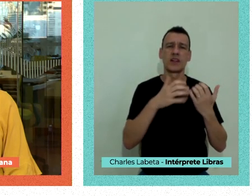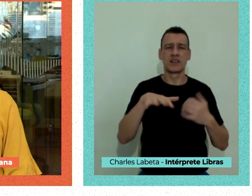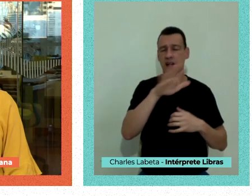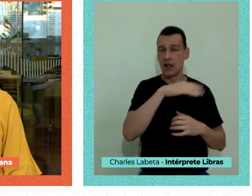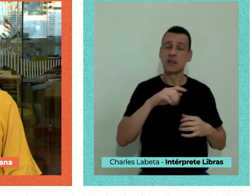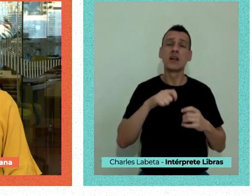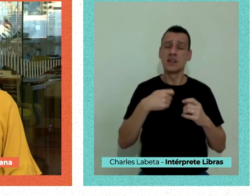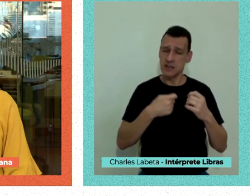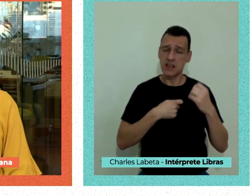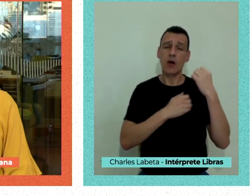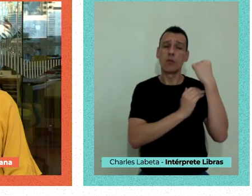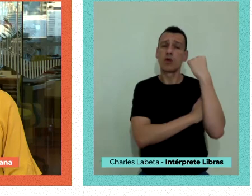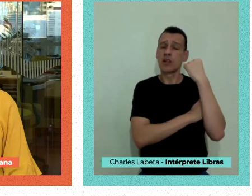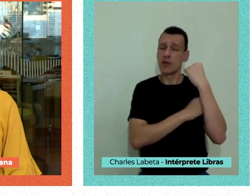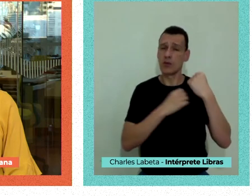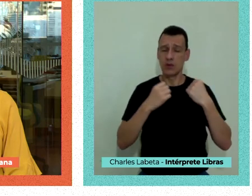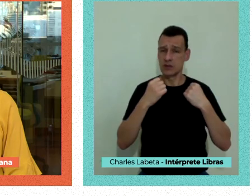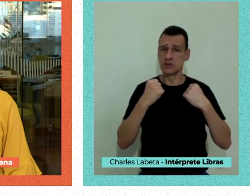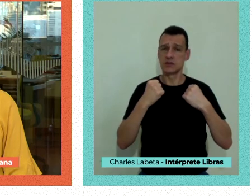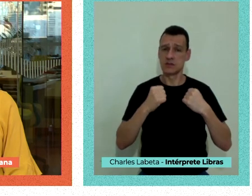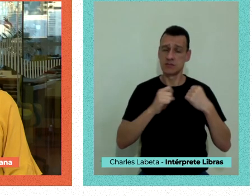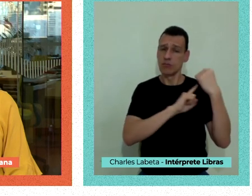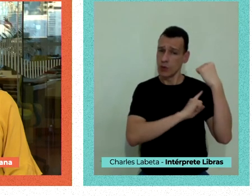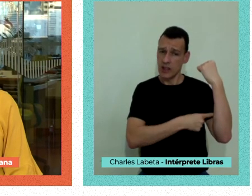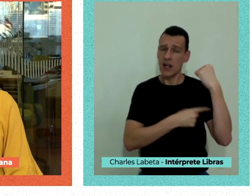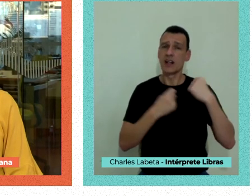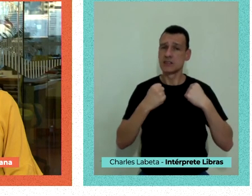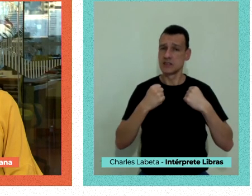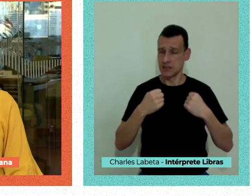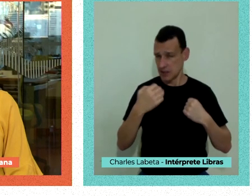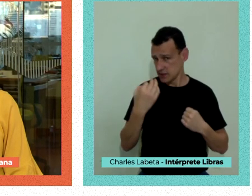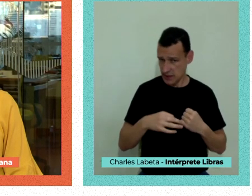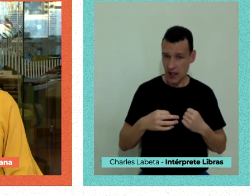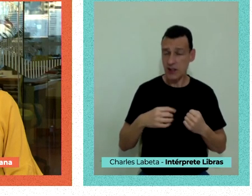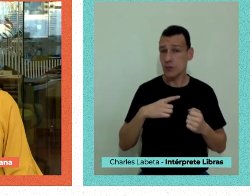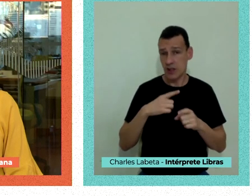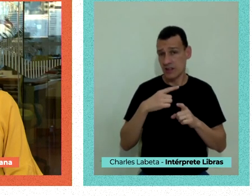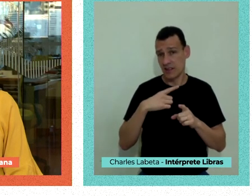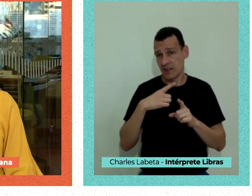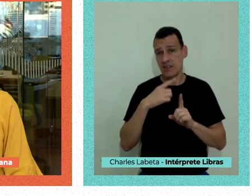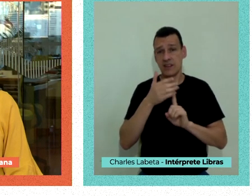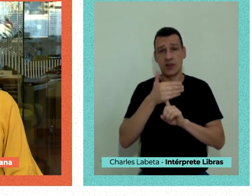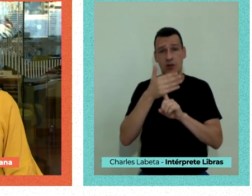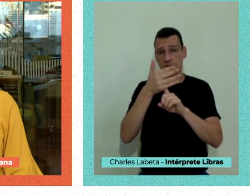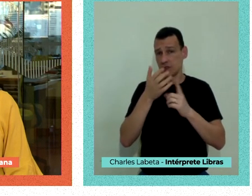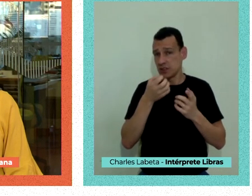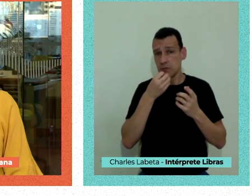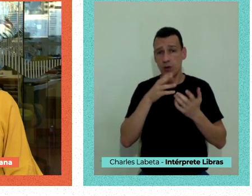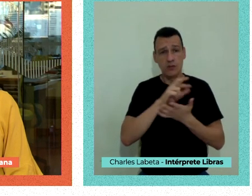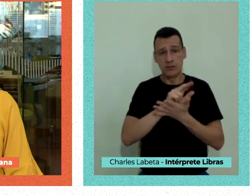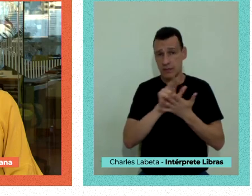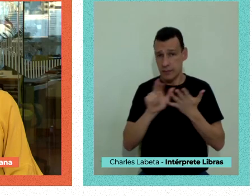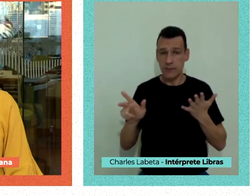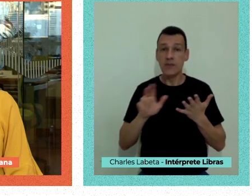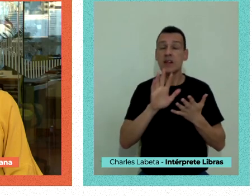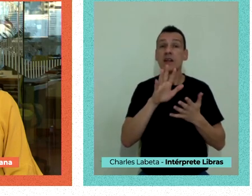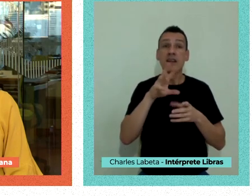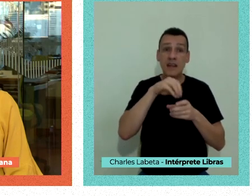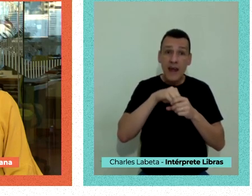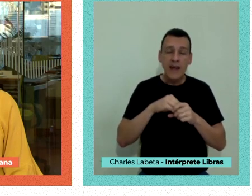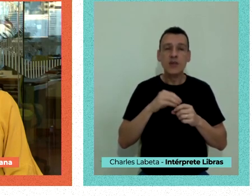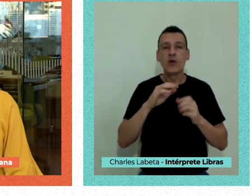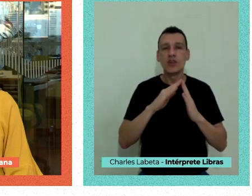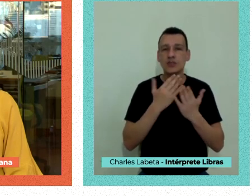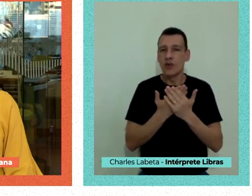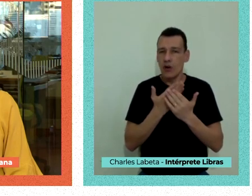empoderadas dentro dessas comunidades com as ferramentas tecnológicas e, dentro dos ambientes escolares, ela também seja